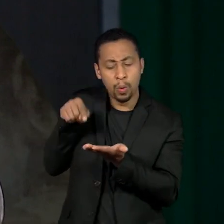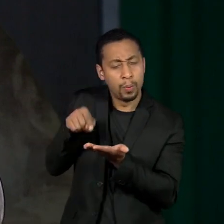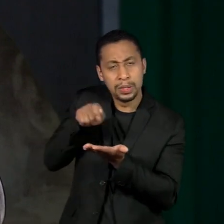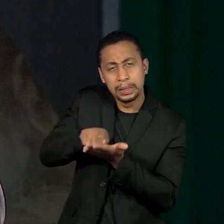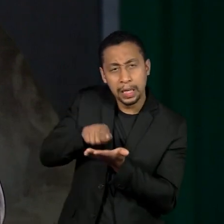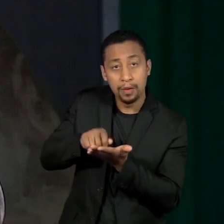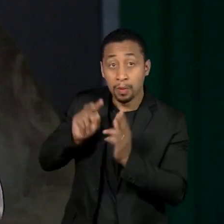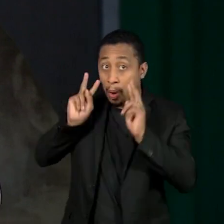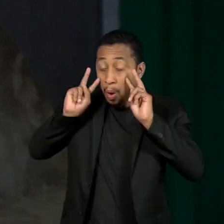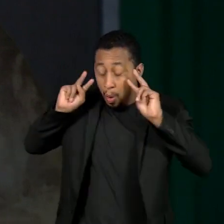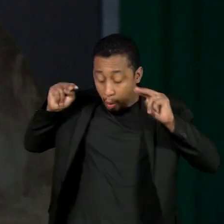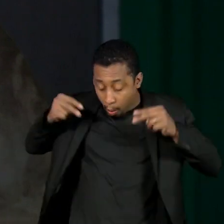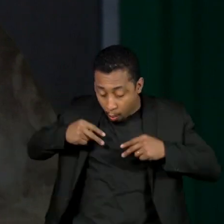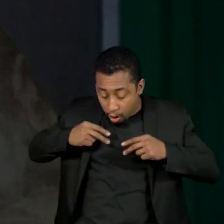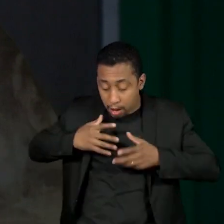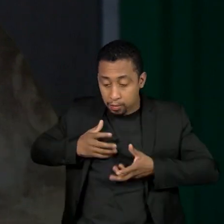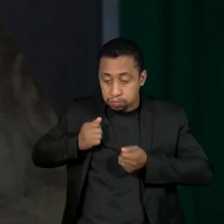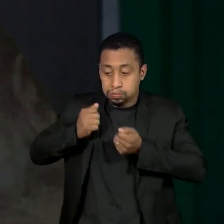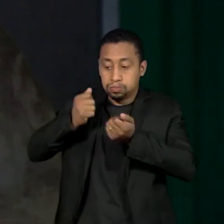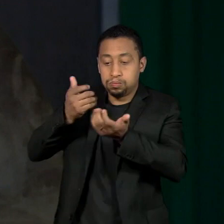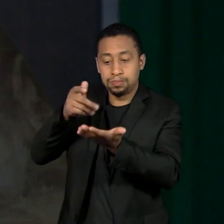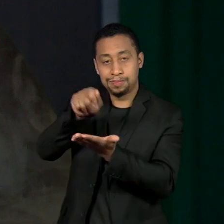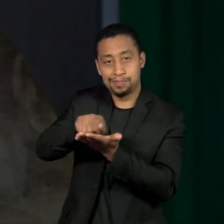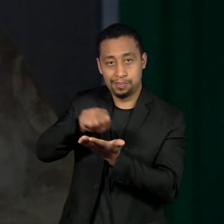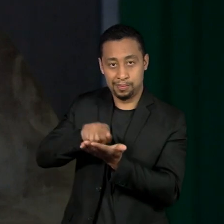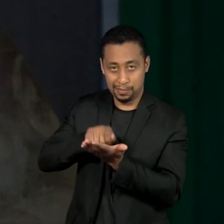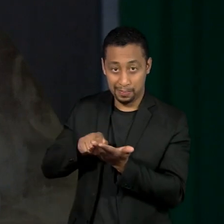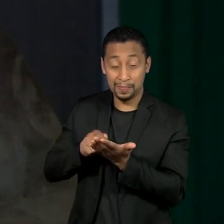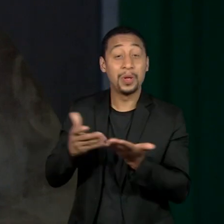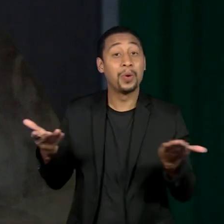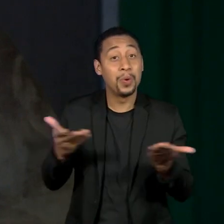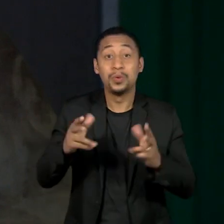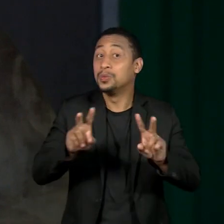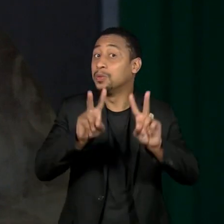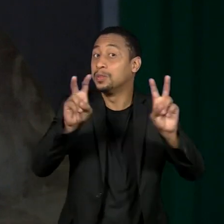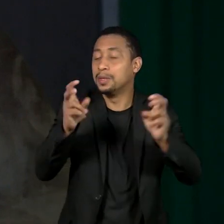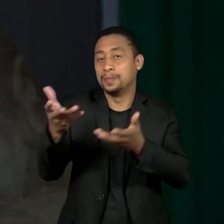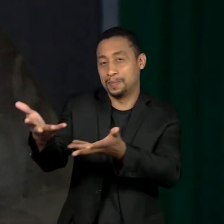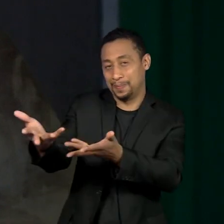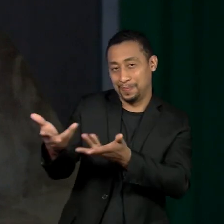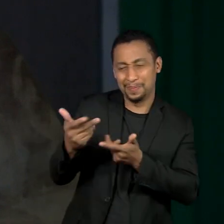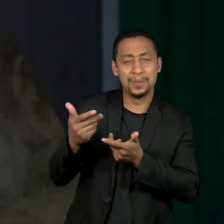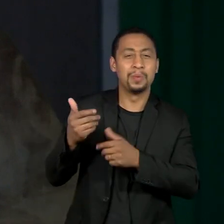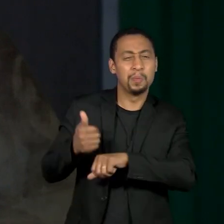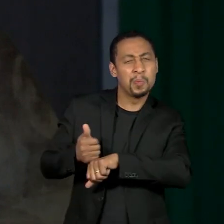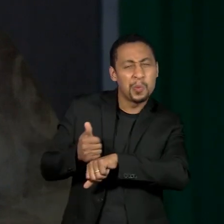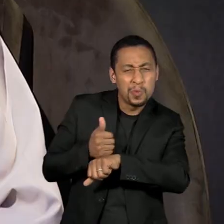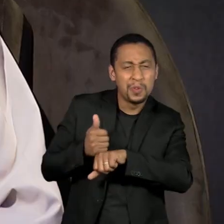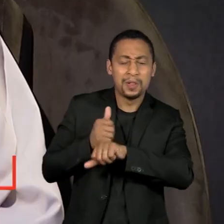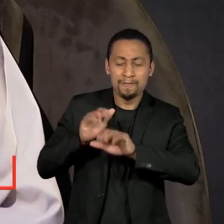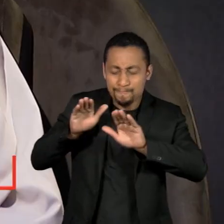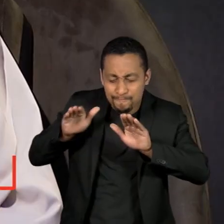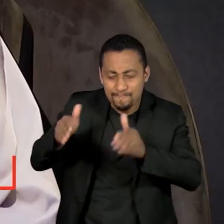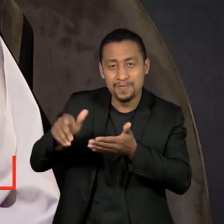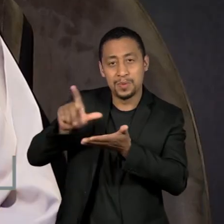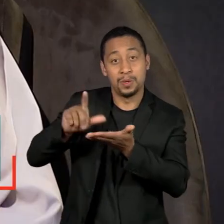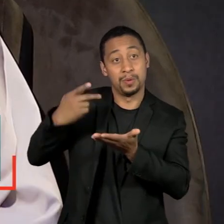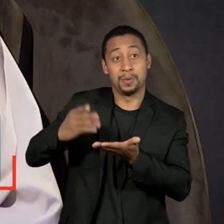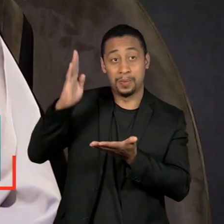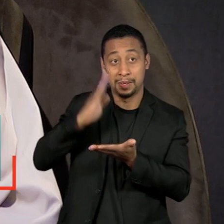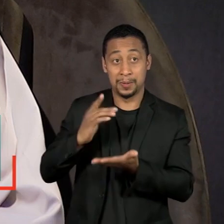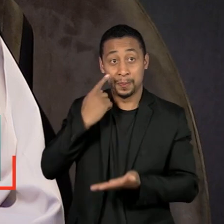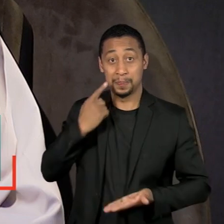E, para falar mais sobre o tema, eu estou recebendo aqui no estúdio o mestre e doutor em literatura brasileira, o escritor